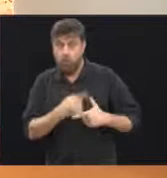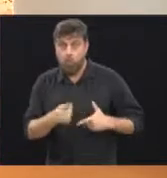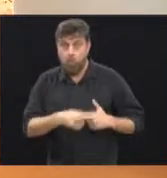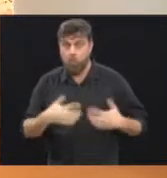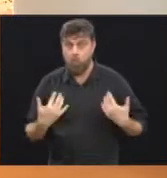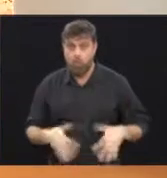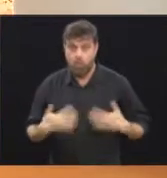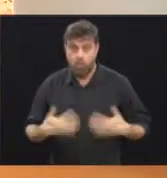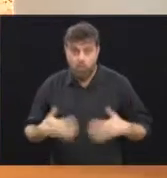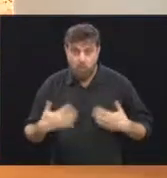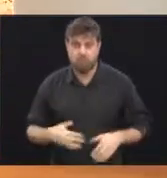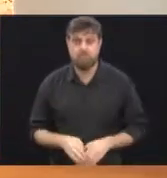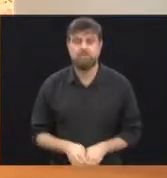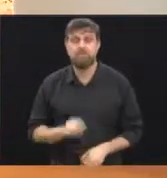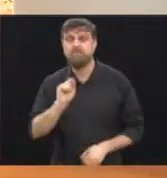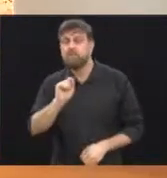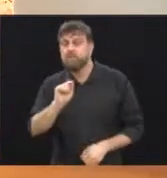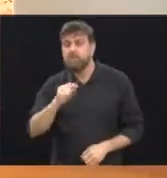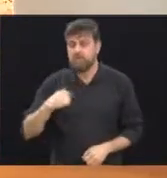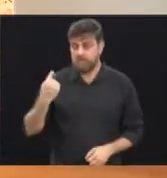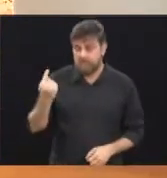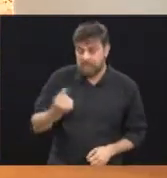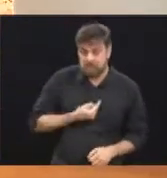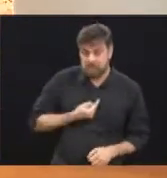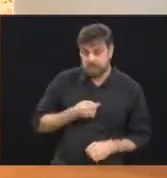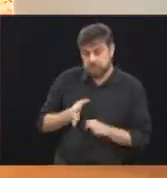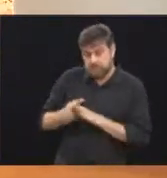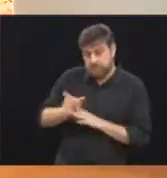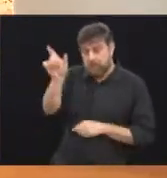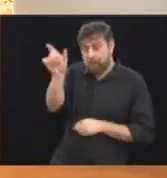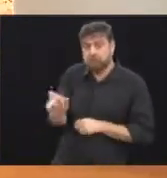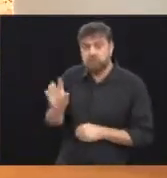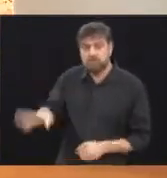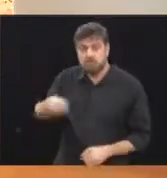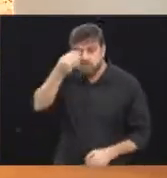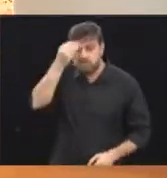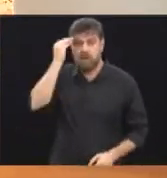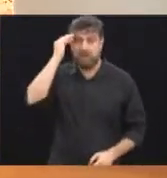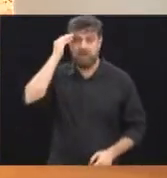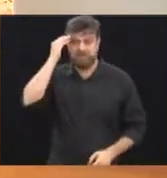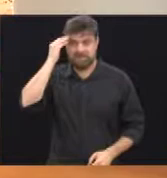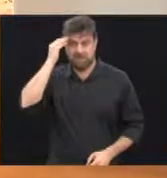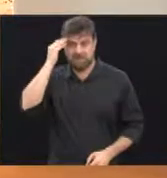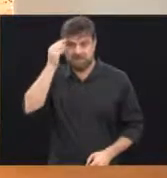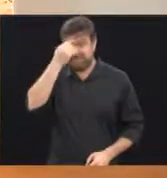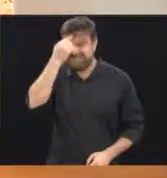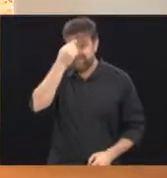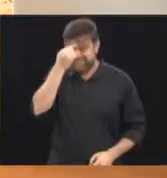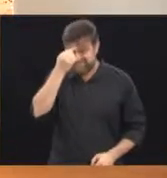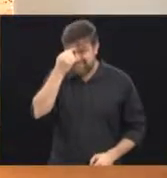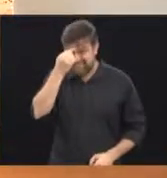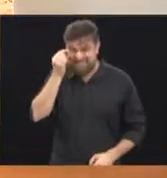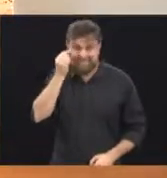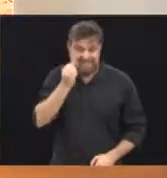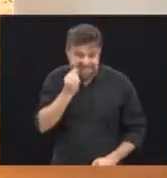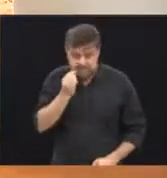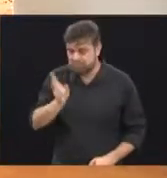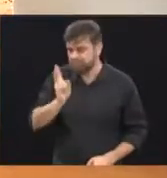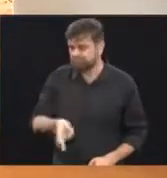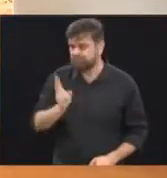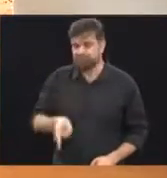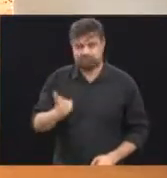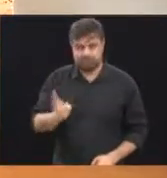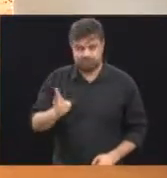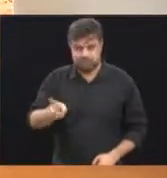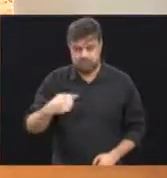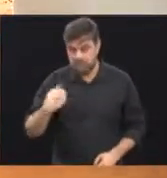né? Então, o que as pessoas precisam entender é, ela não vai deixar de ter a cicatriz, sempre vai ter. O